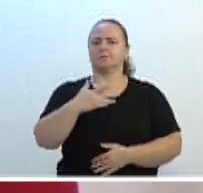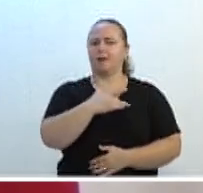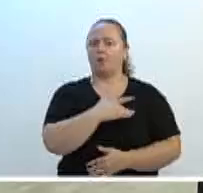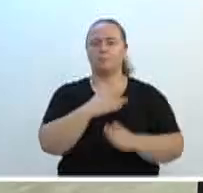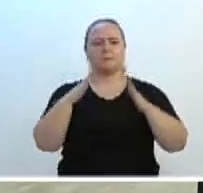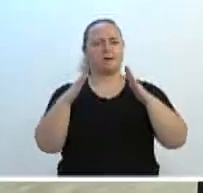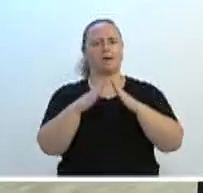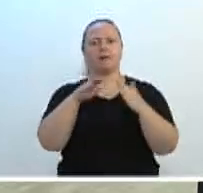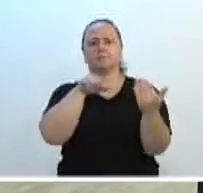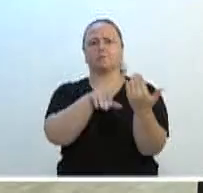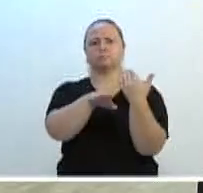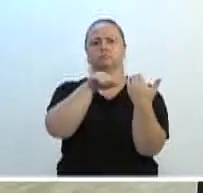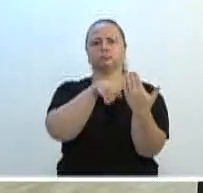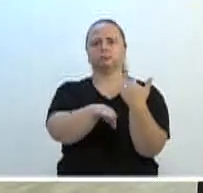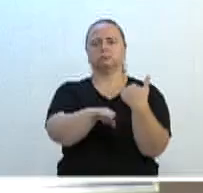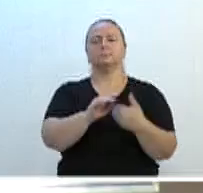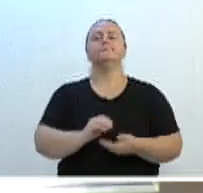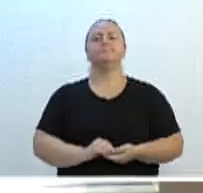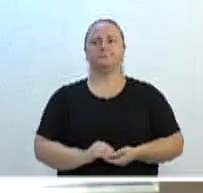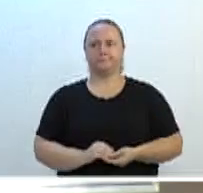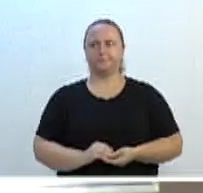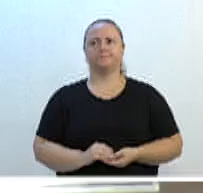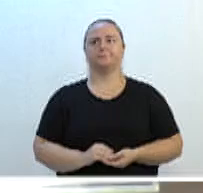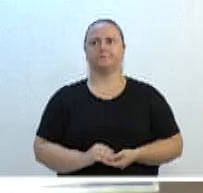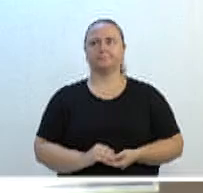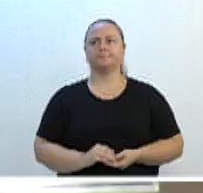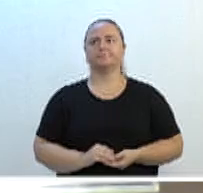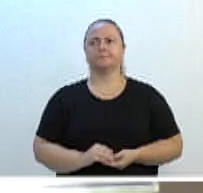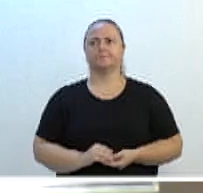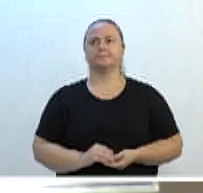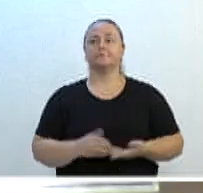Concedo uma parte. Com autorização do orador,